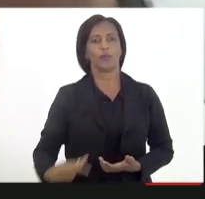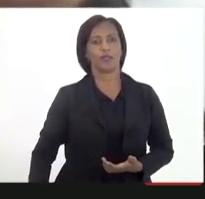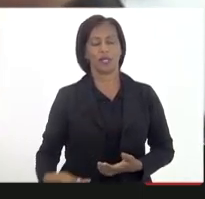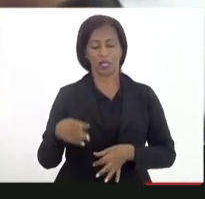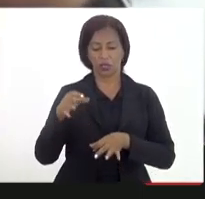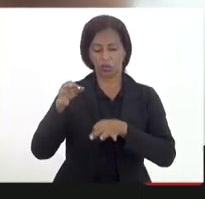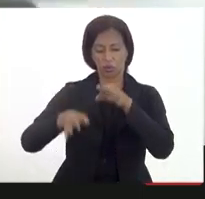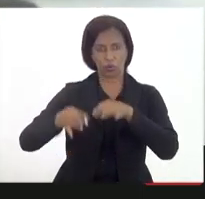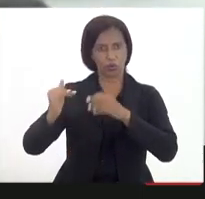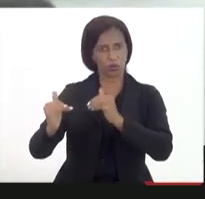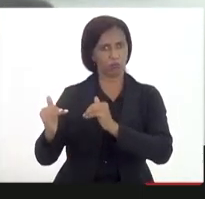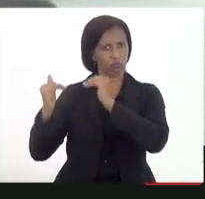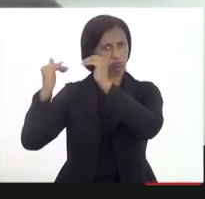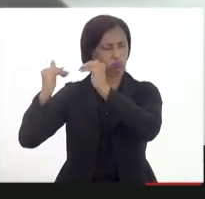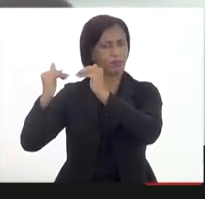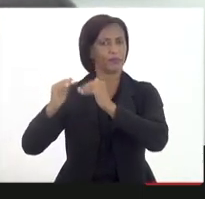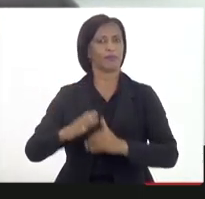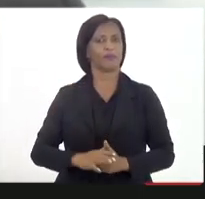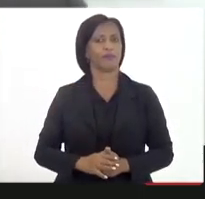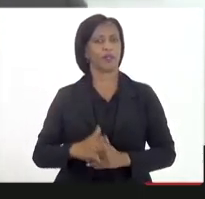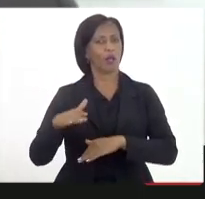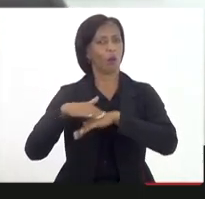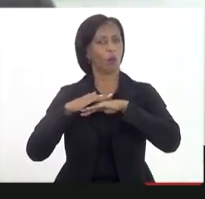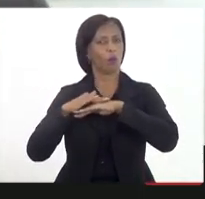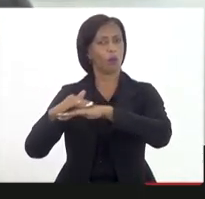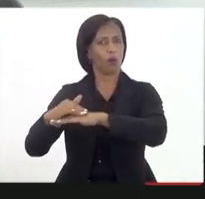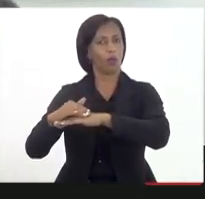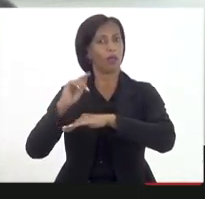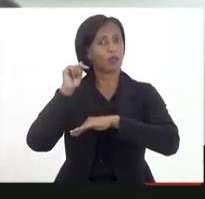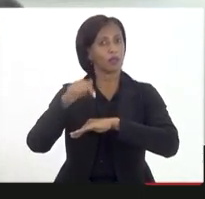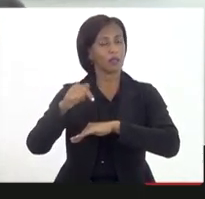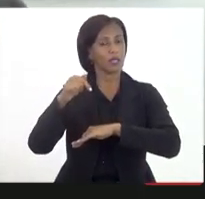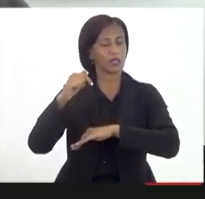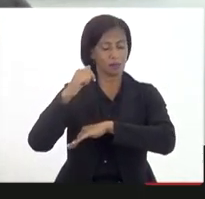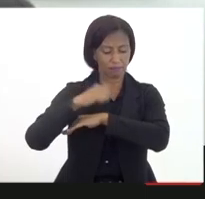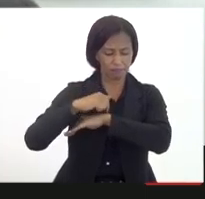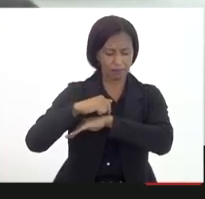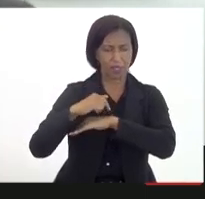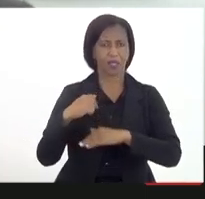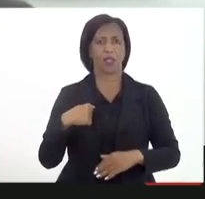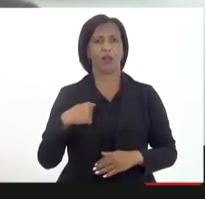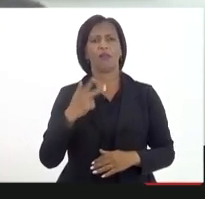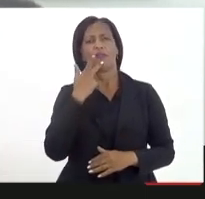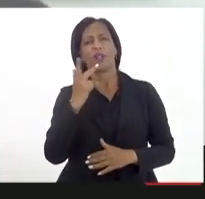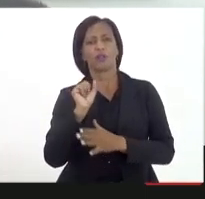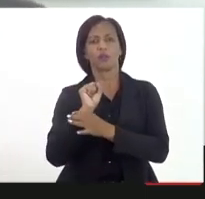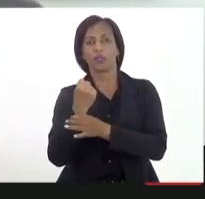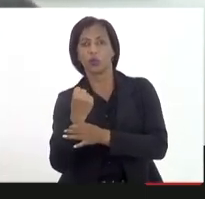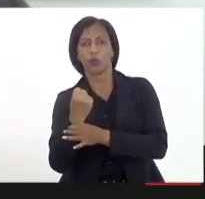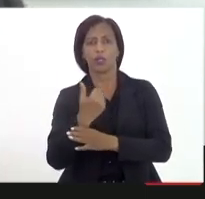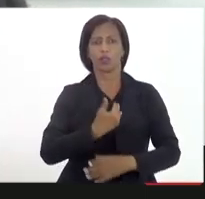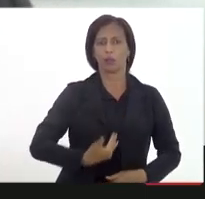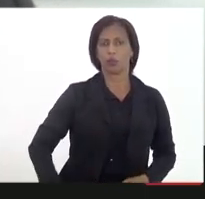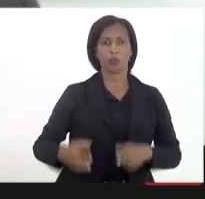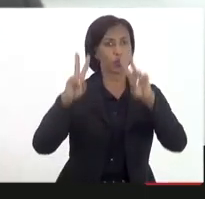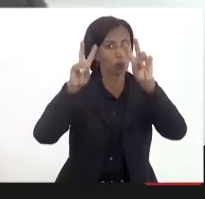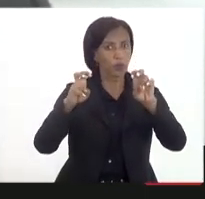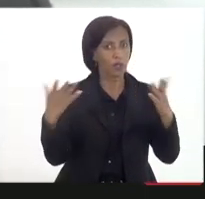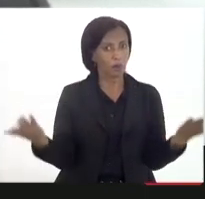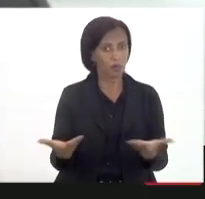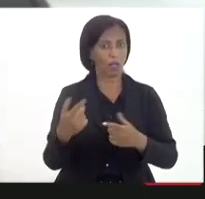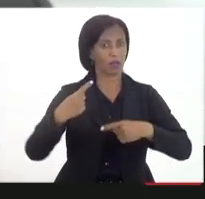Desembargador Henrique Junqueira e nessa ocasião eu comentei a gente falou sobre segurança pública falamos sobre o tema que estamos discutindo